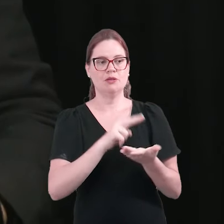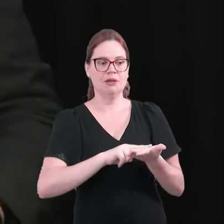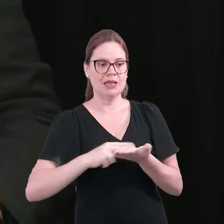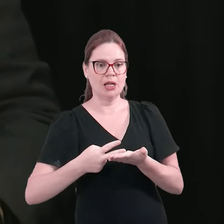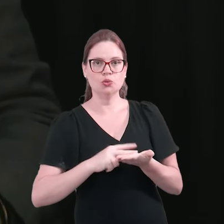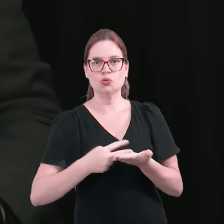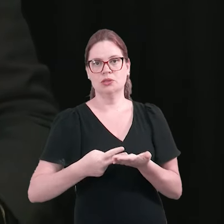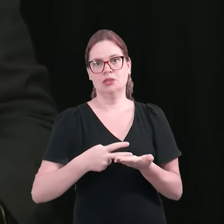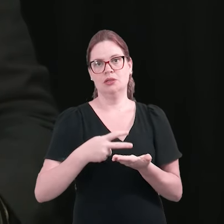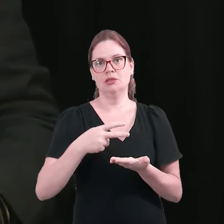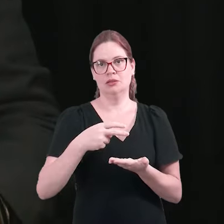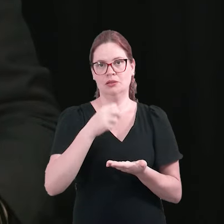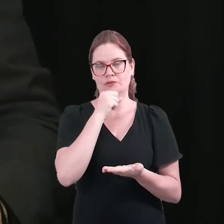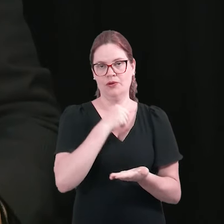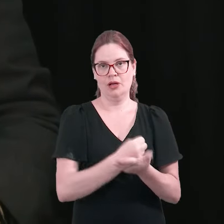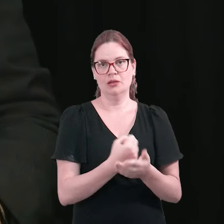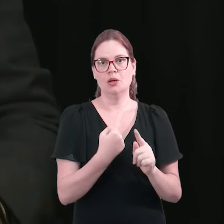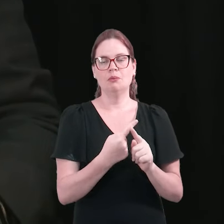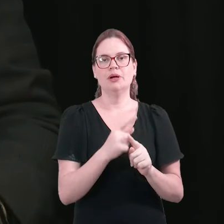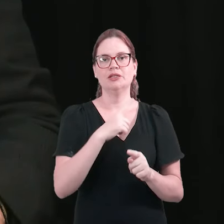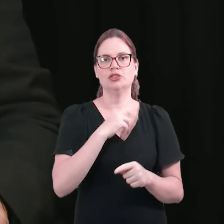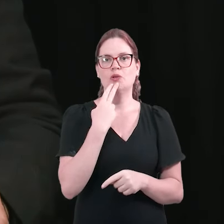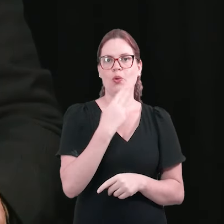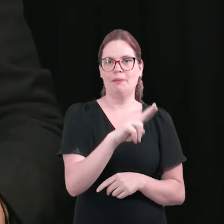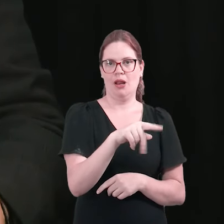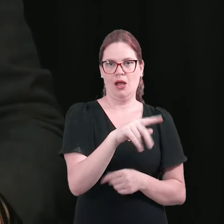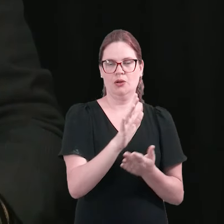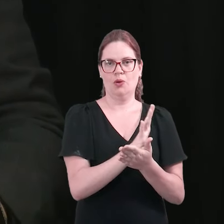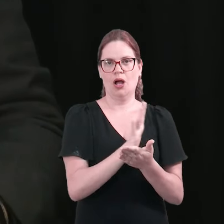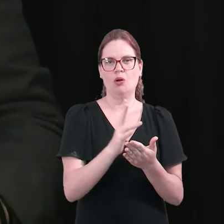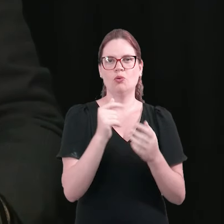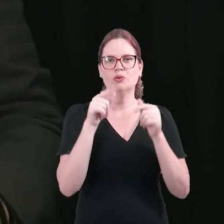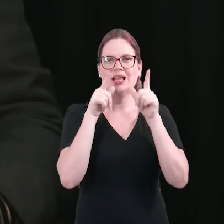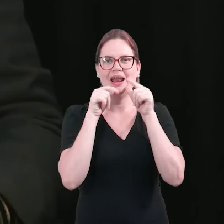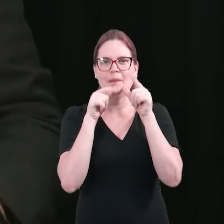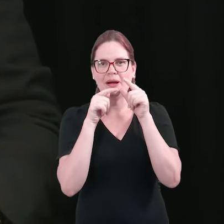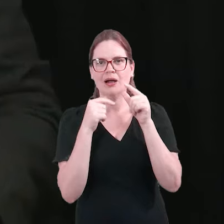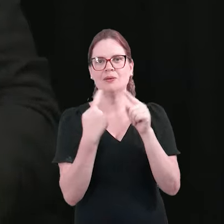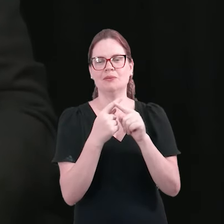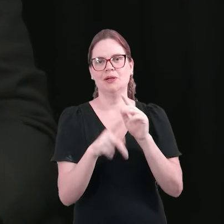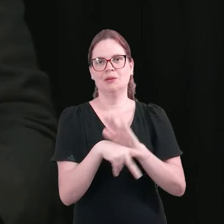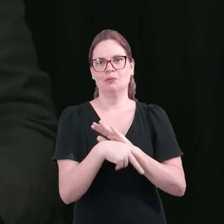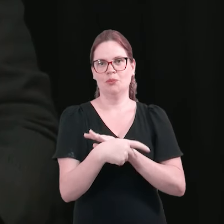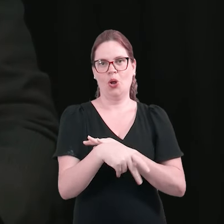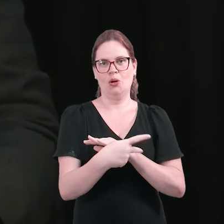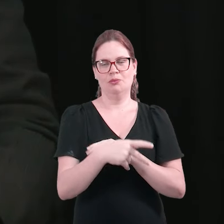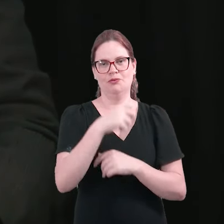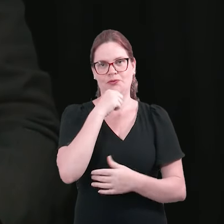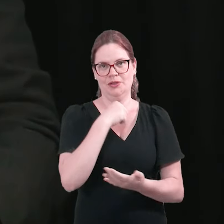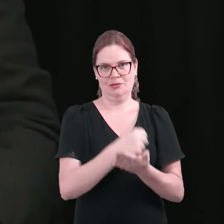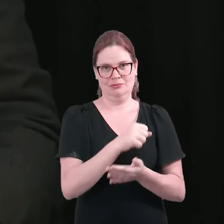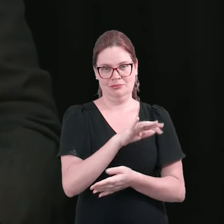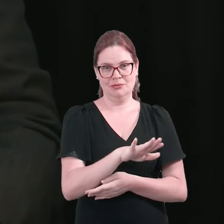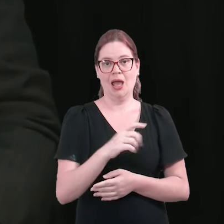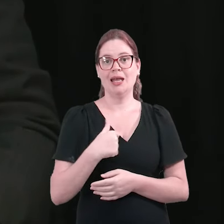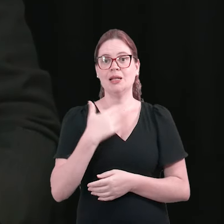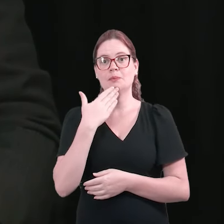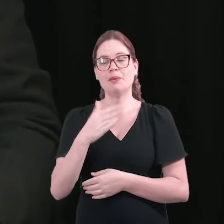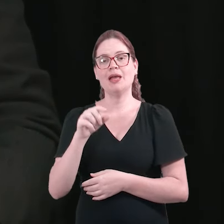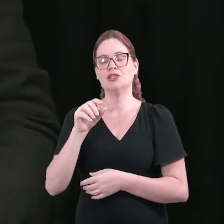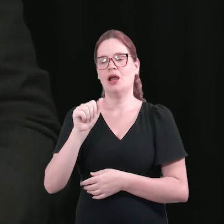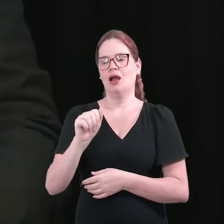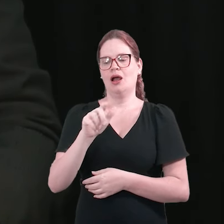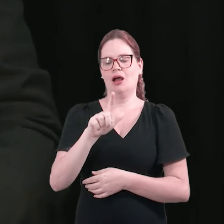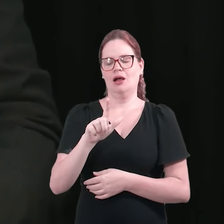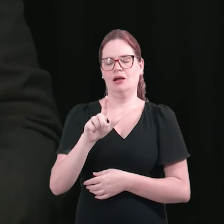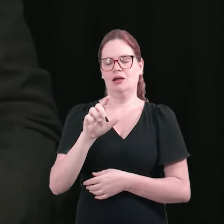tradução da Bíblia, a Bíblia que até então estava no hebraico, em algumas partes no aramaico, que era o Velho Testamento. Ali então, aquele